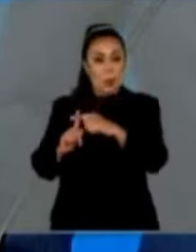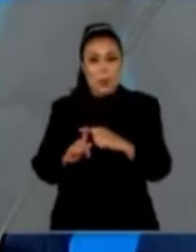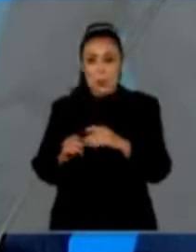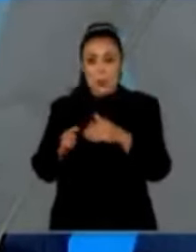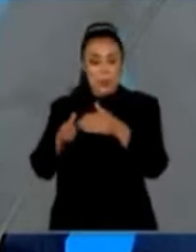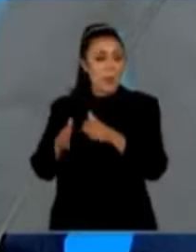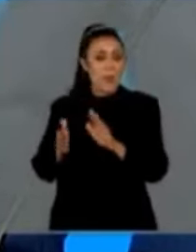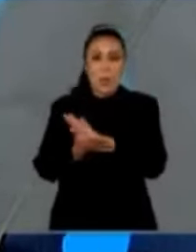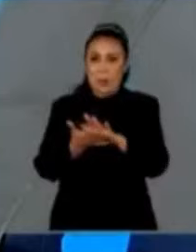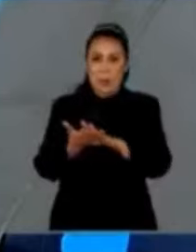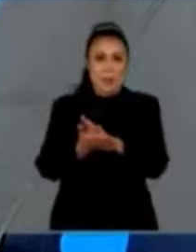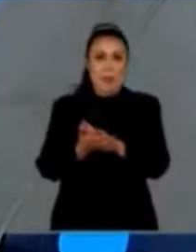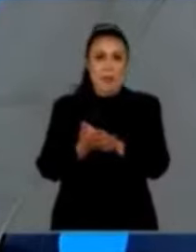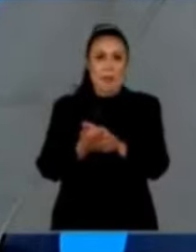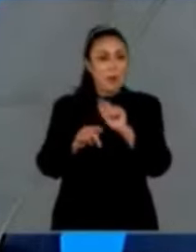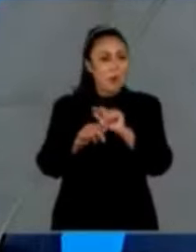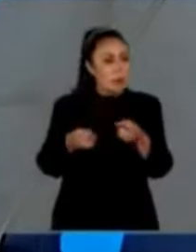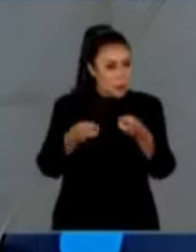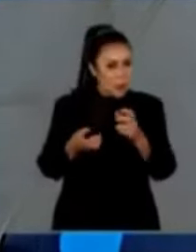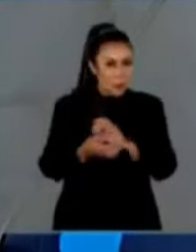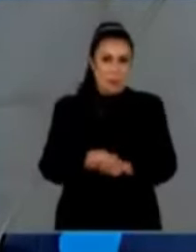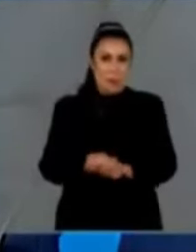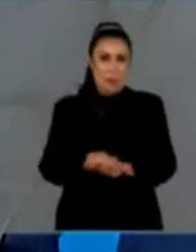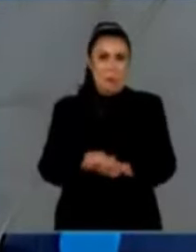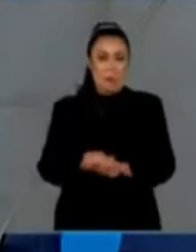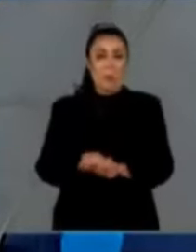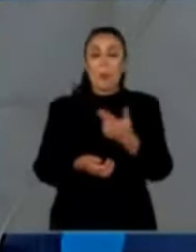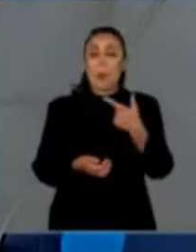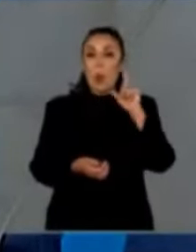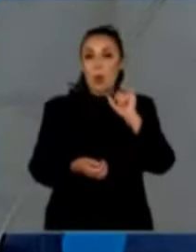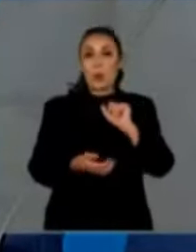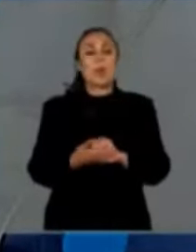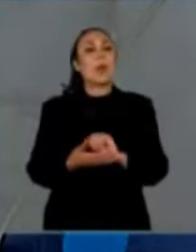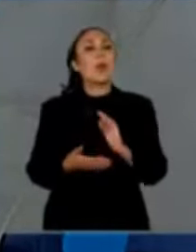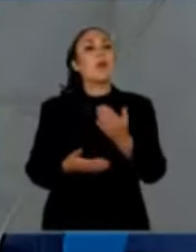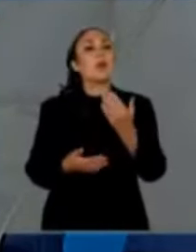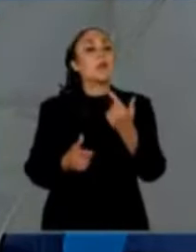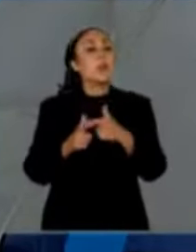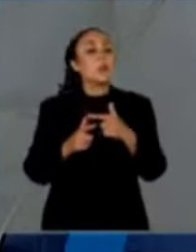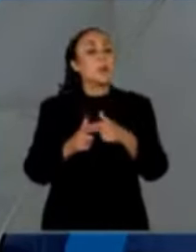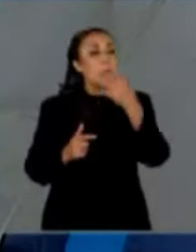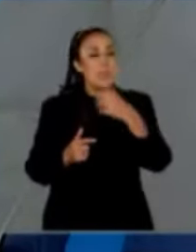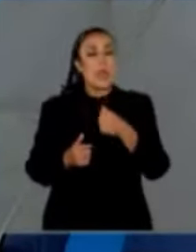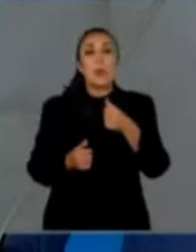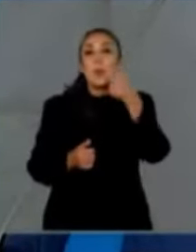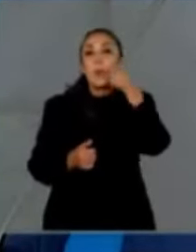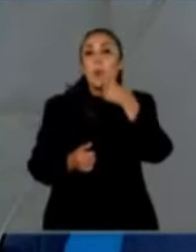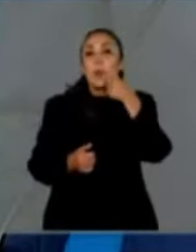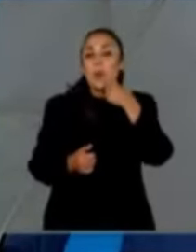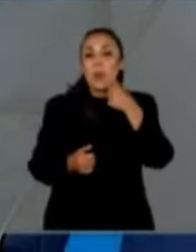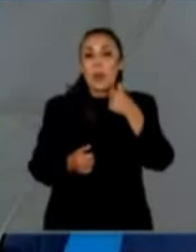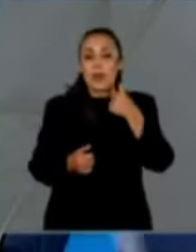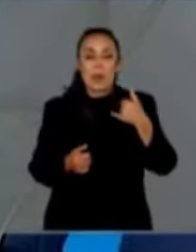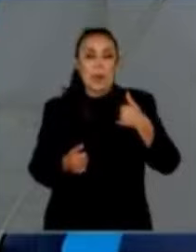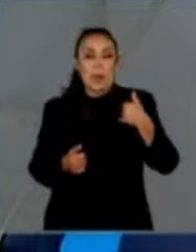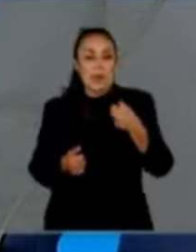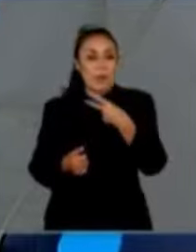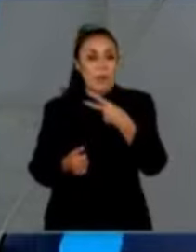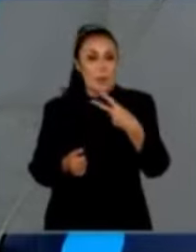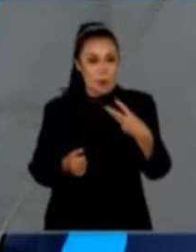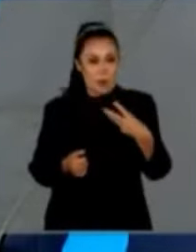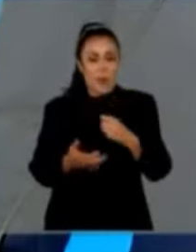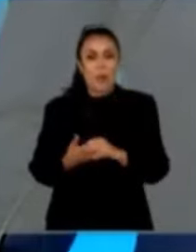fiz a ele vocês percebem Ontem teve um caso escandaloso de uma mulher de 23 anos que morreu de